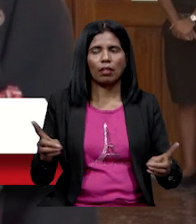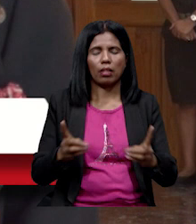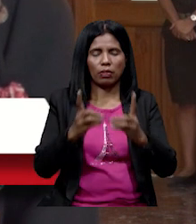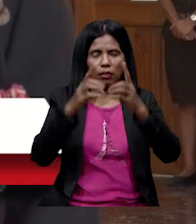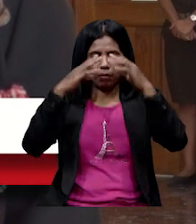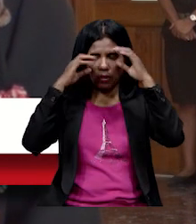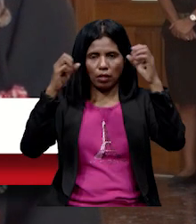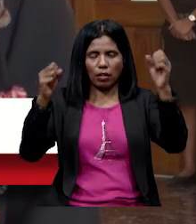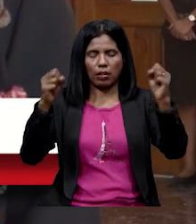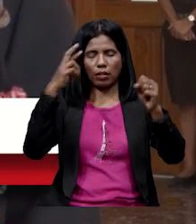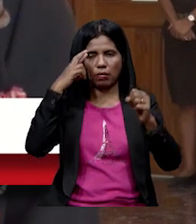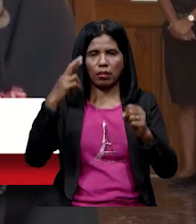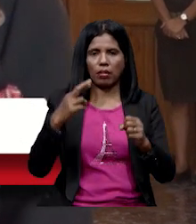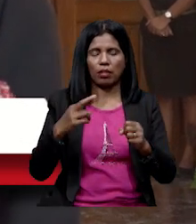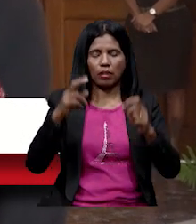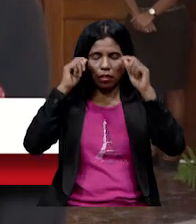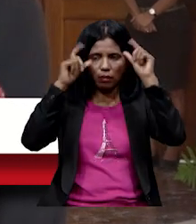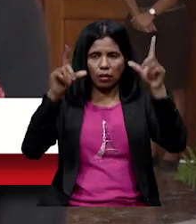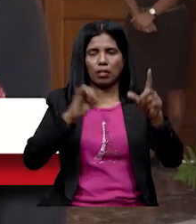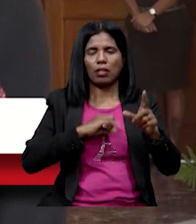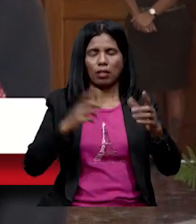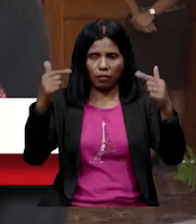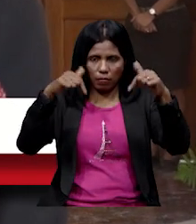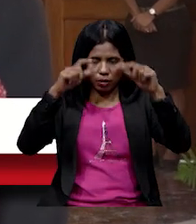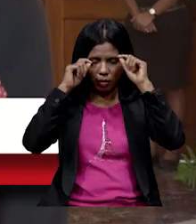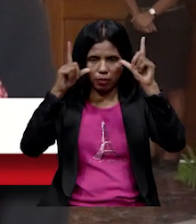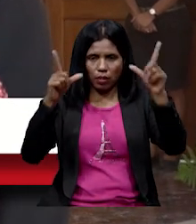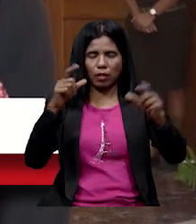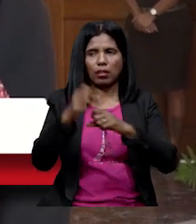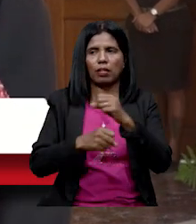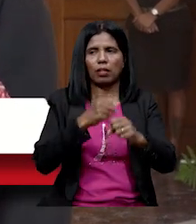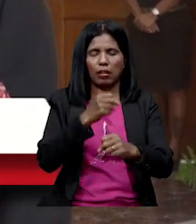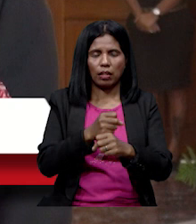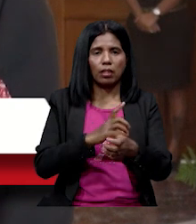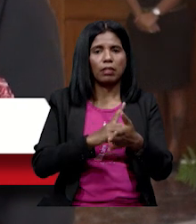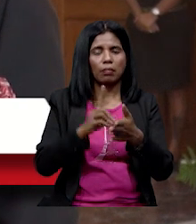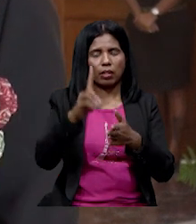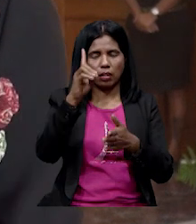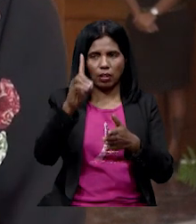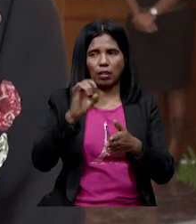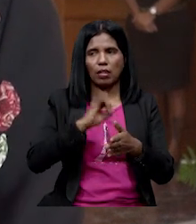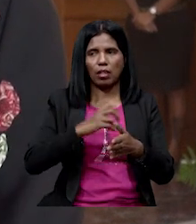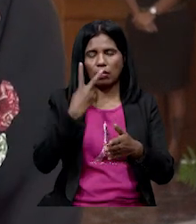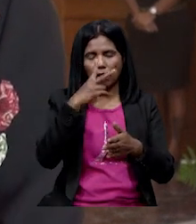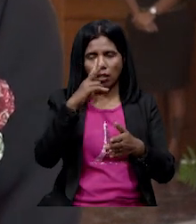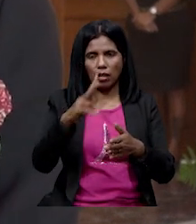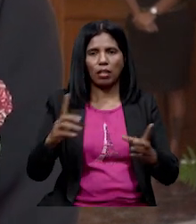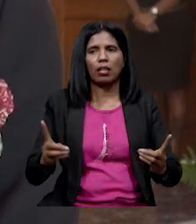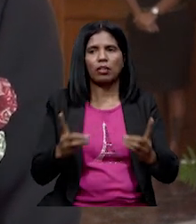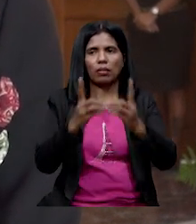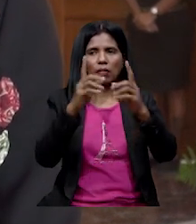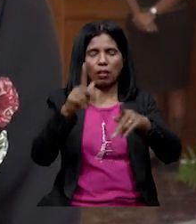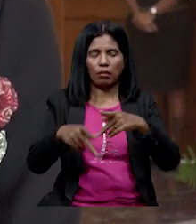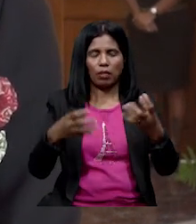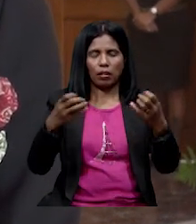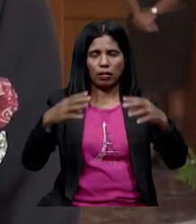Timor-Leste. I came to Timor-Leste for 1 week, and I am really so happy to meet so many people, especially